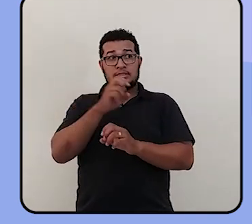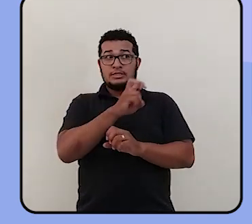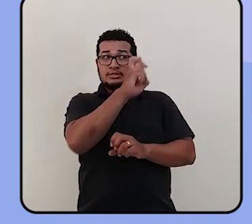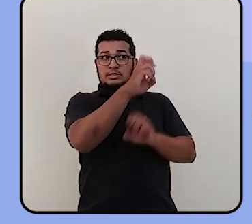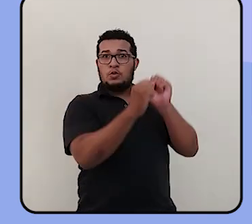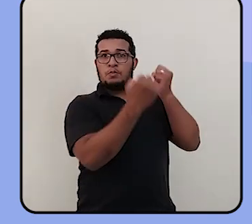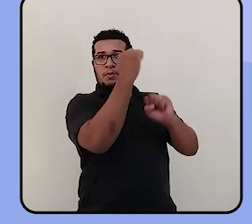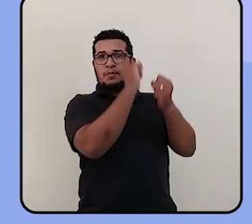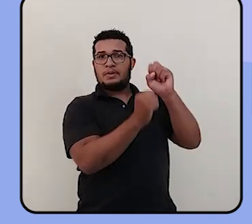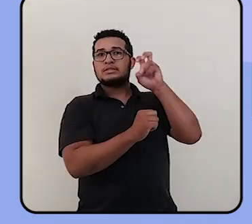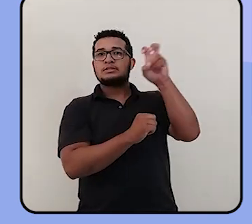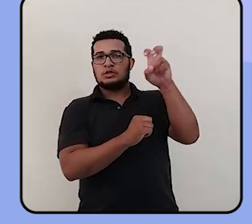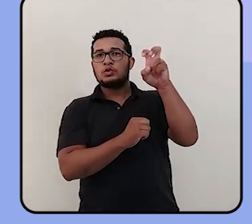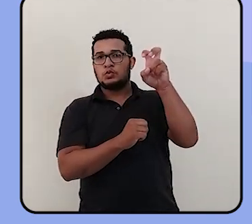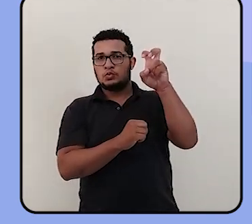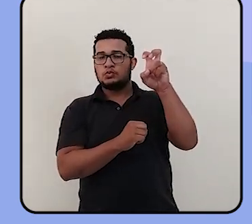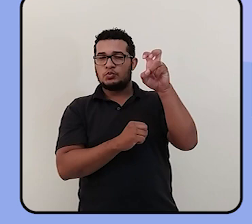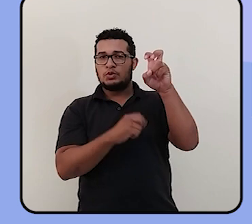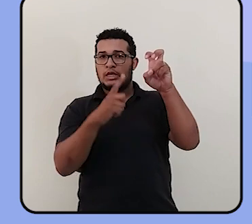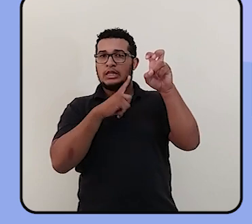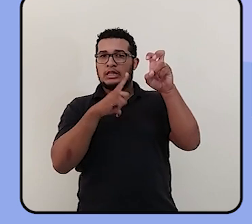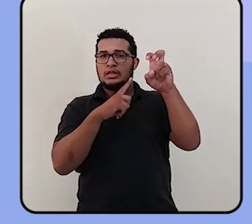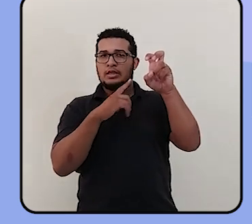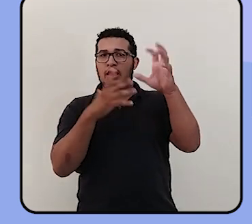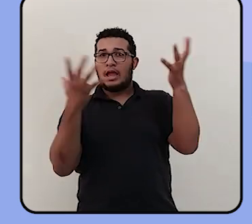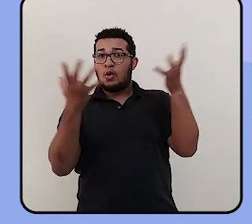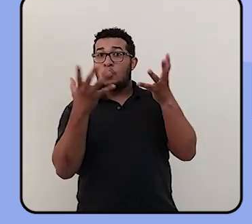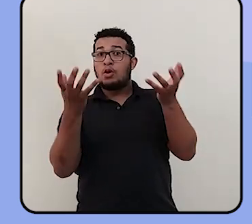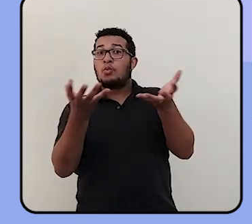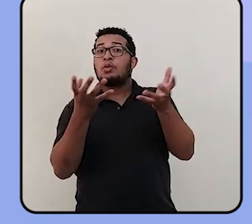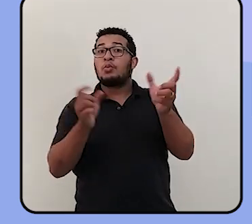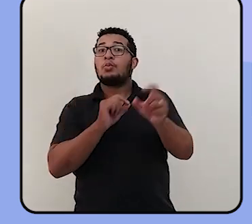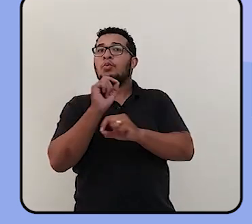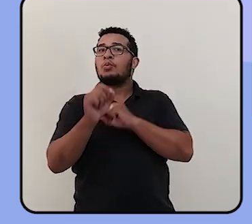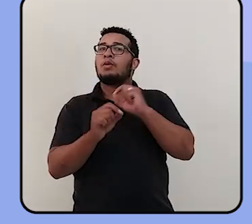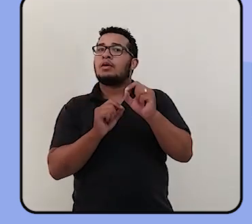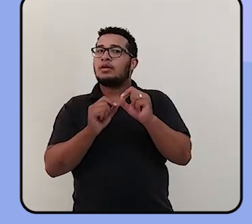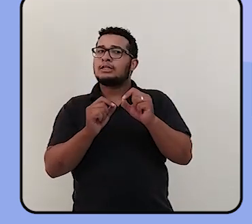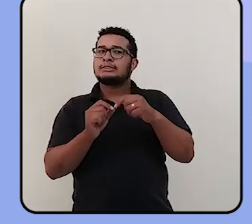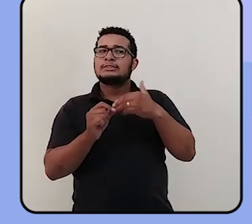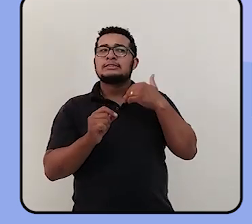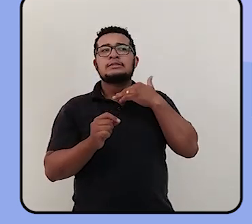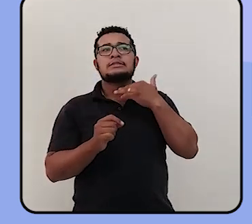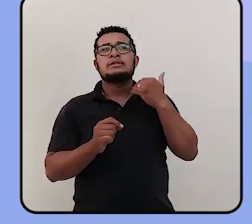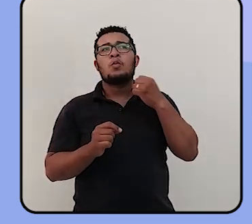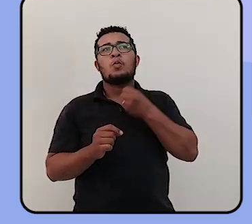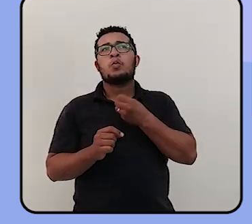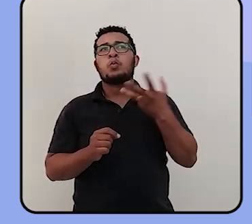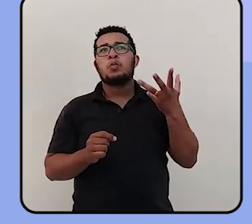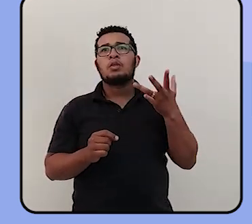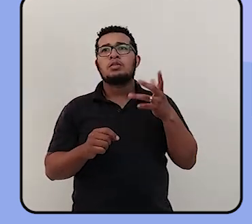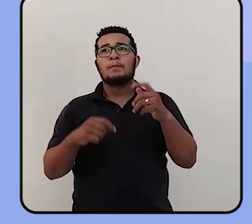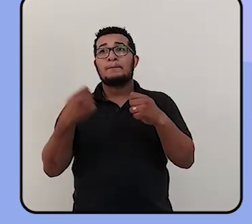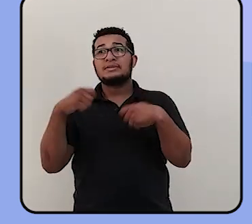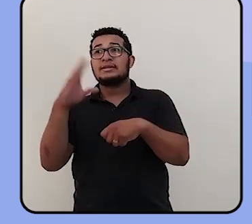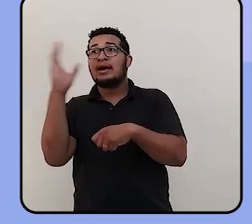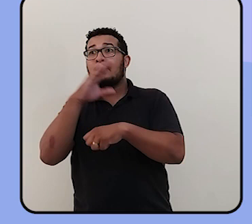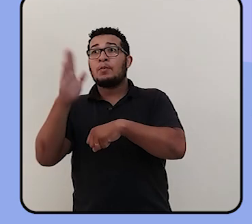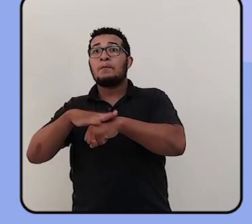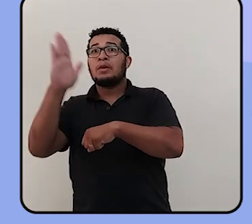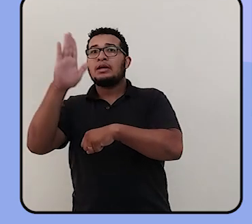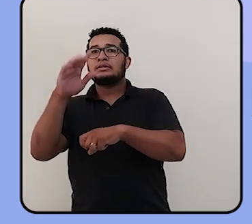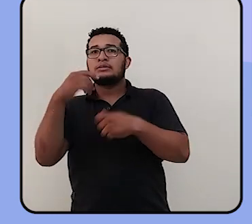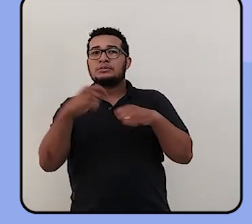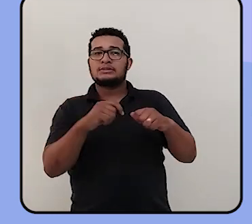5 máquinas, produziam em 5 dias. Agora que eu quero que faça um serviço mais rápido, você acha que eles